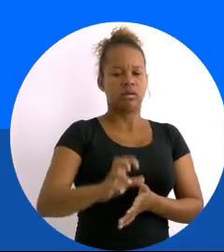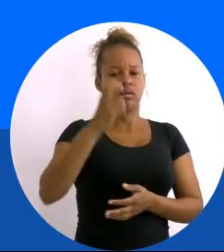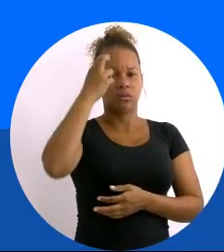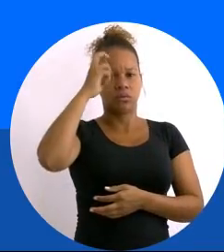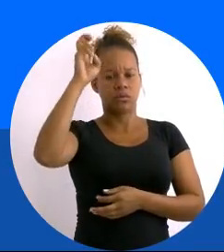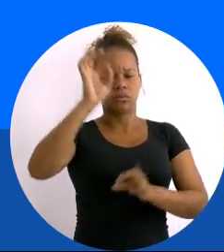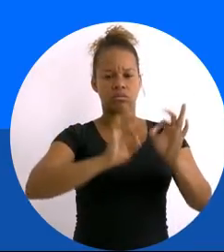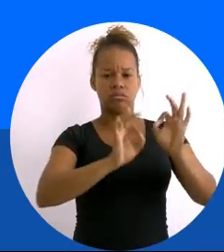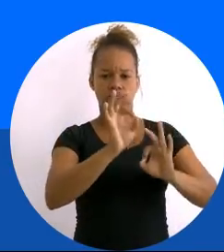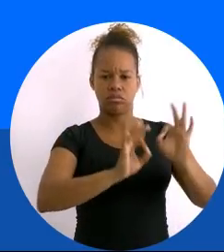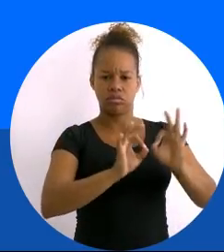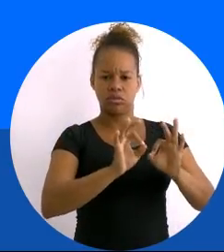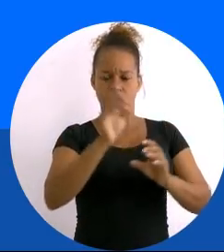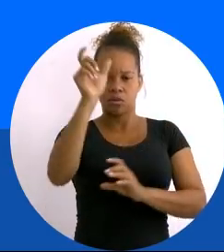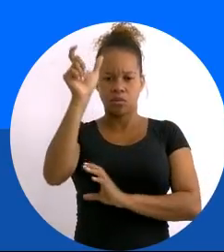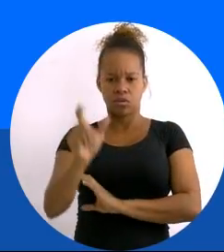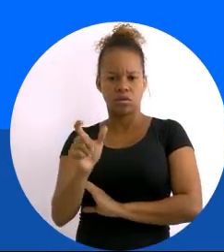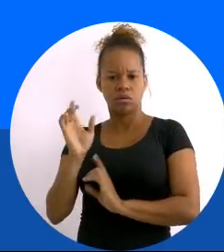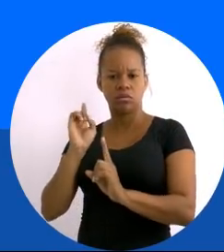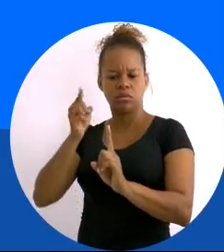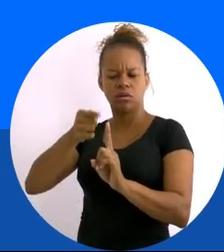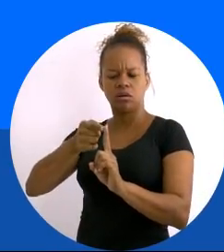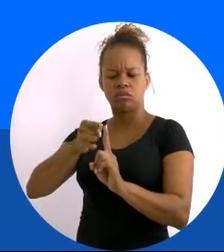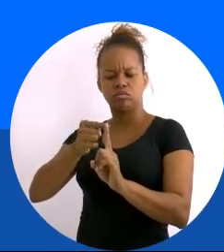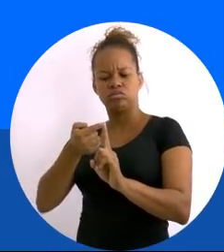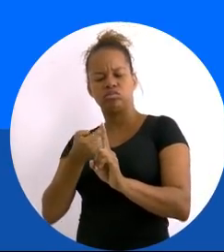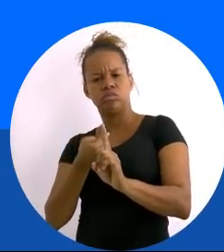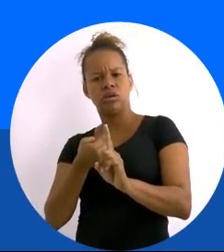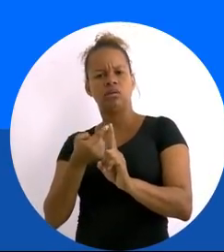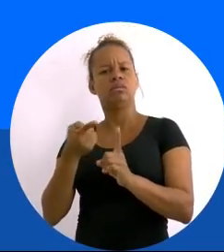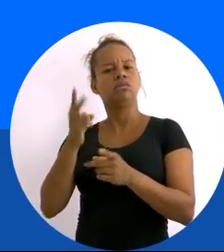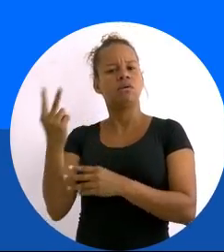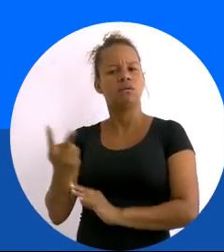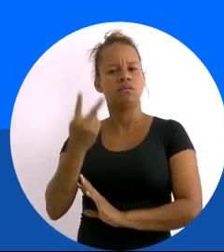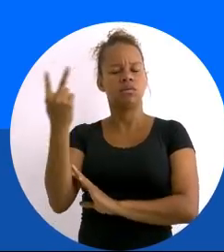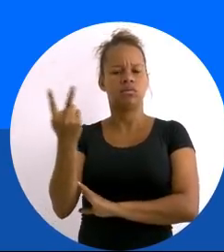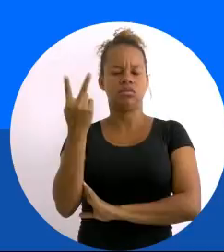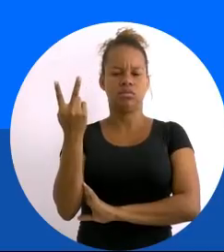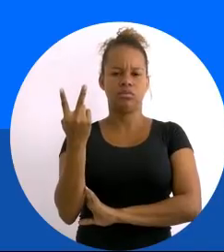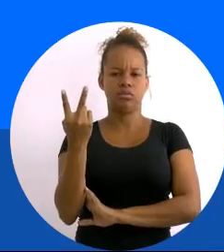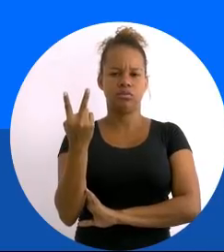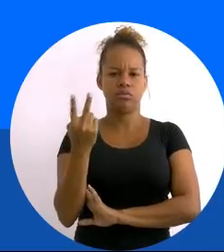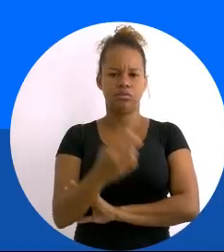na organização, oposição direta e indireta aos valores dominantes.